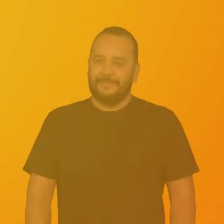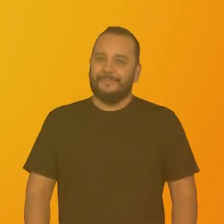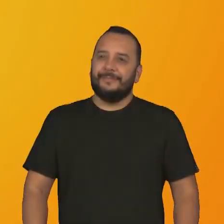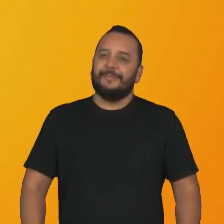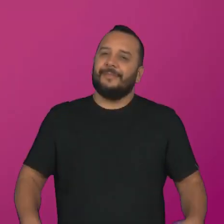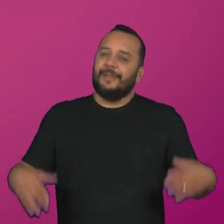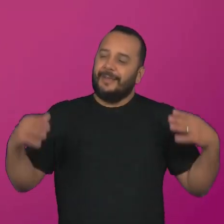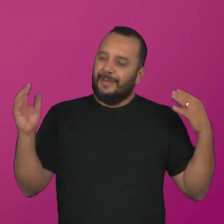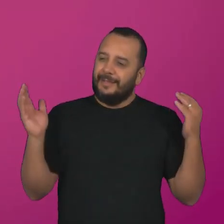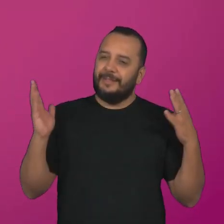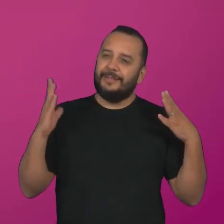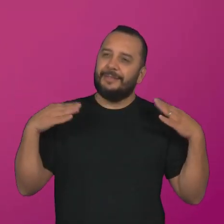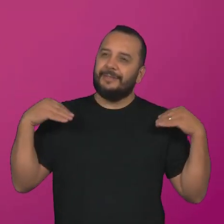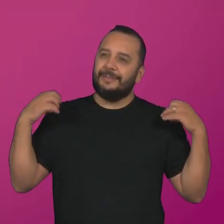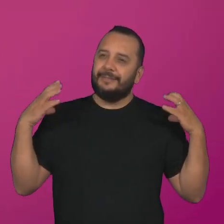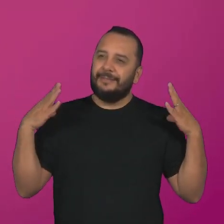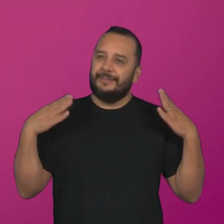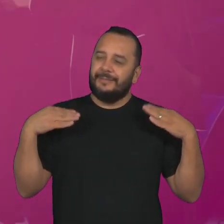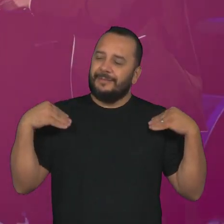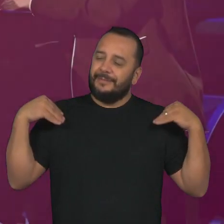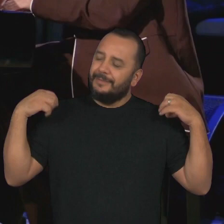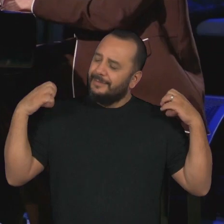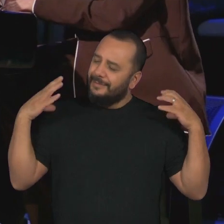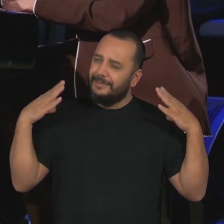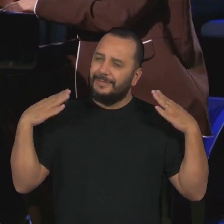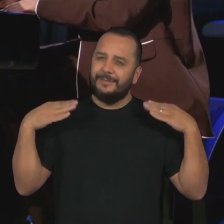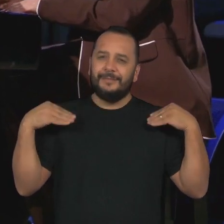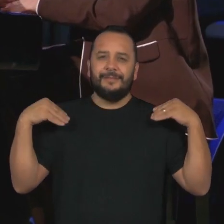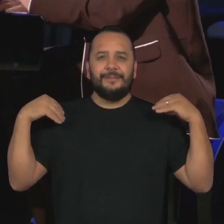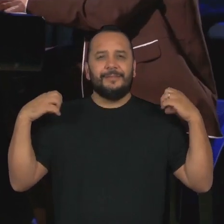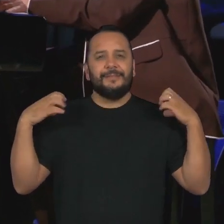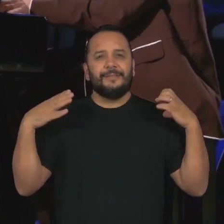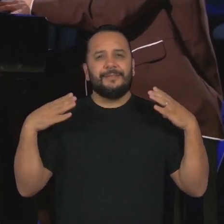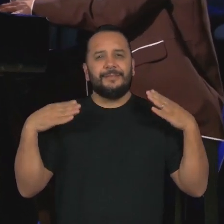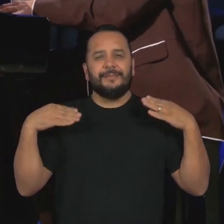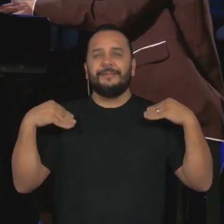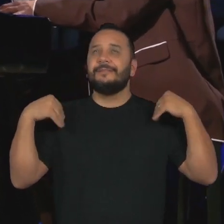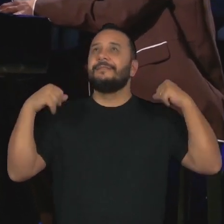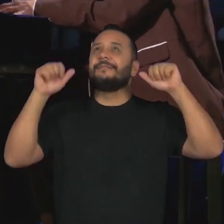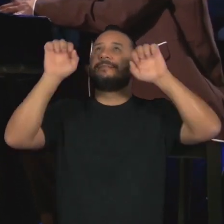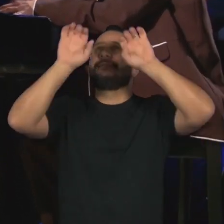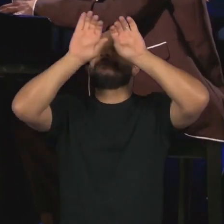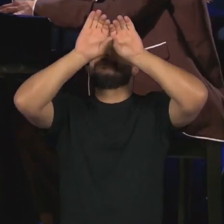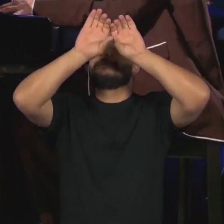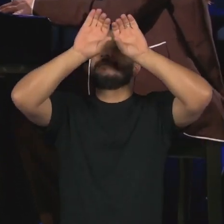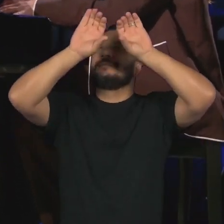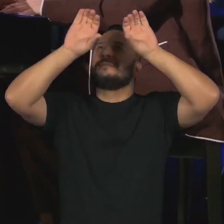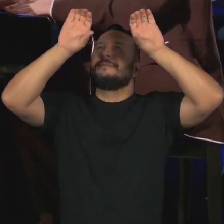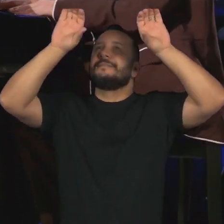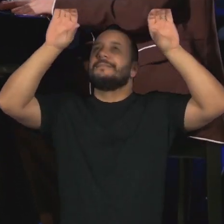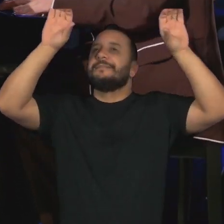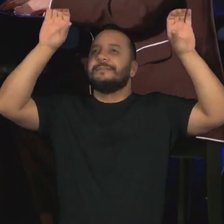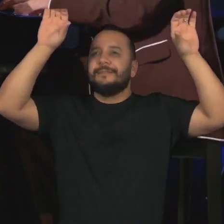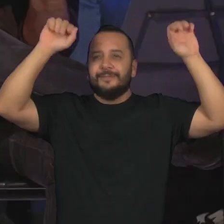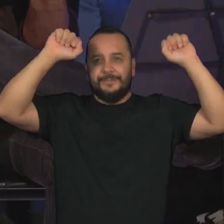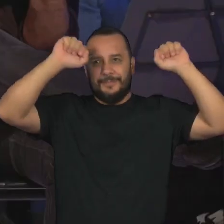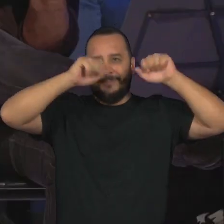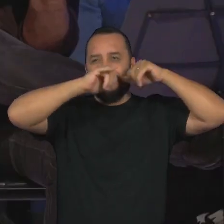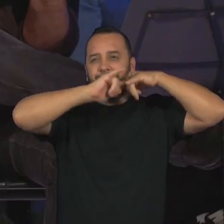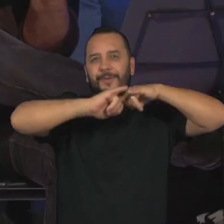anjos reclamem e no céu proclamem